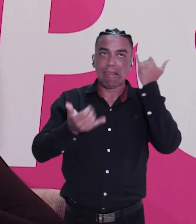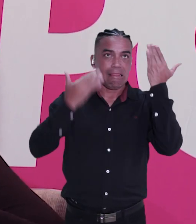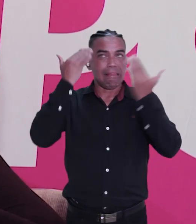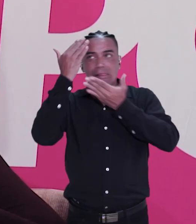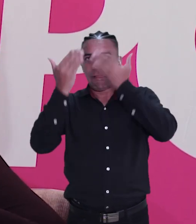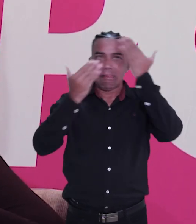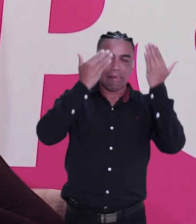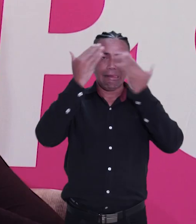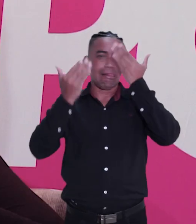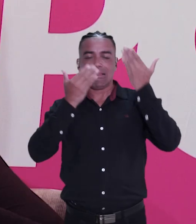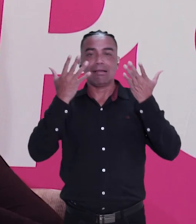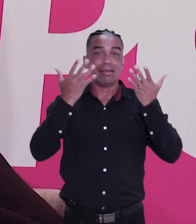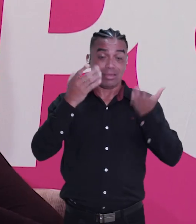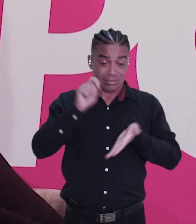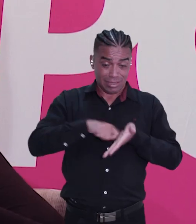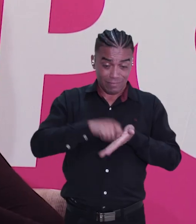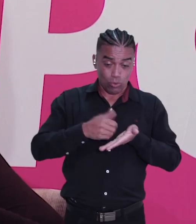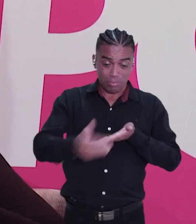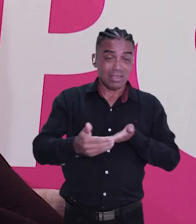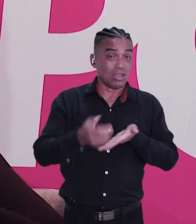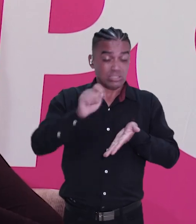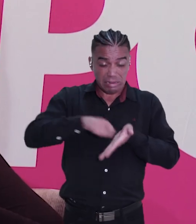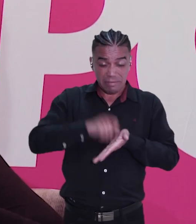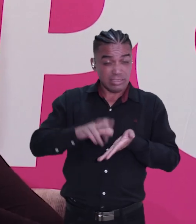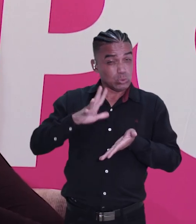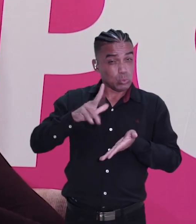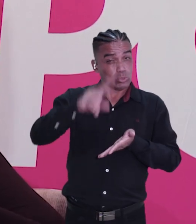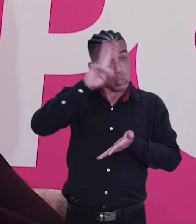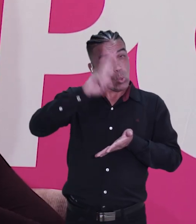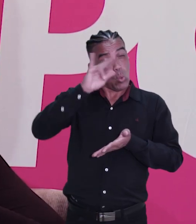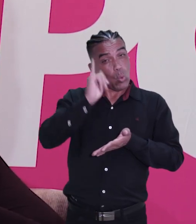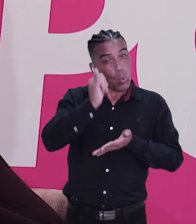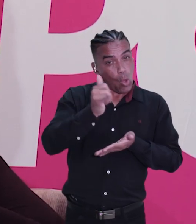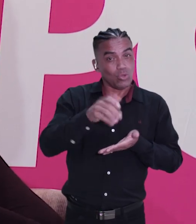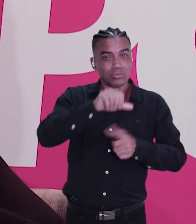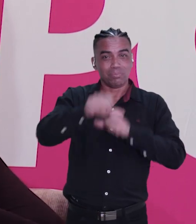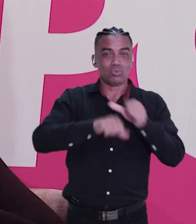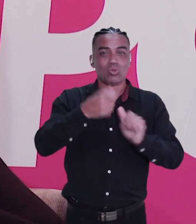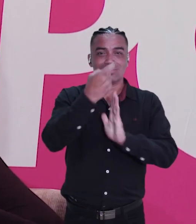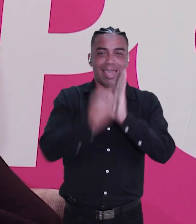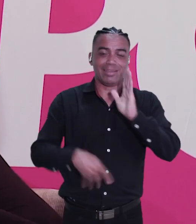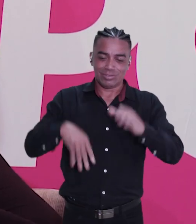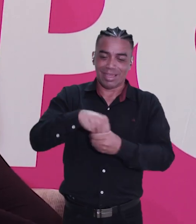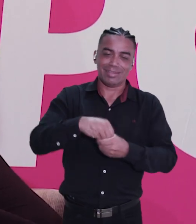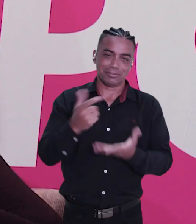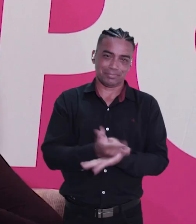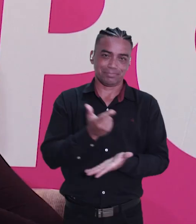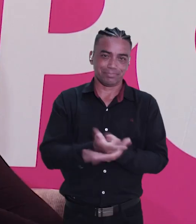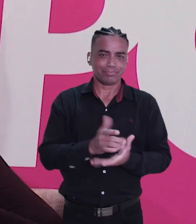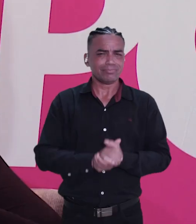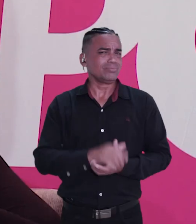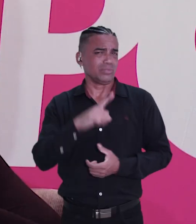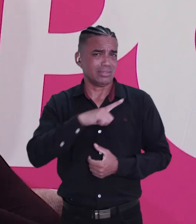psicótico, assim, quando eu comecei a escrever. Escrevi esses contos todos, esses contos se transformaram nesse livro, que teve